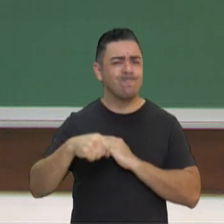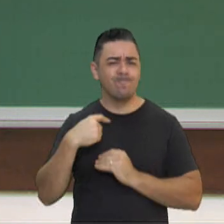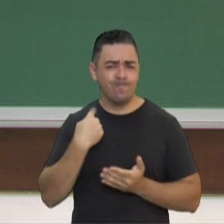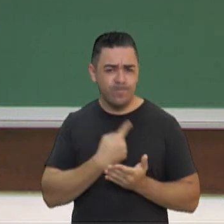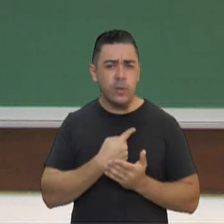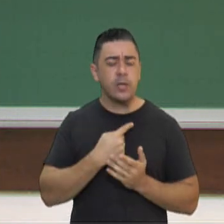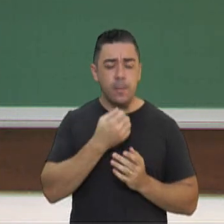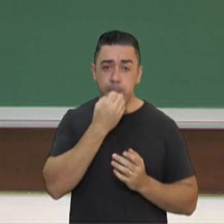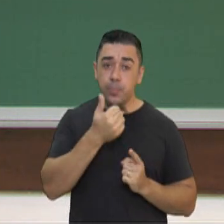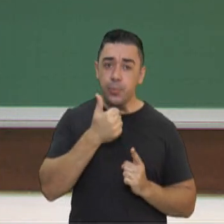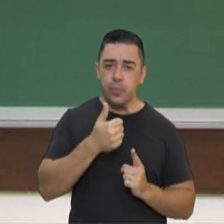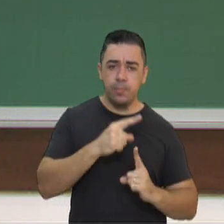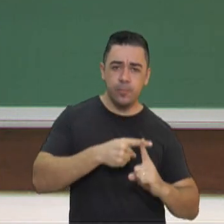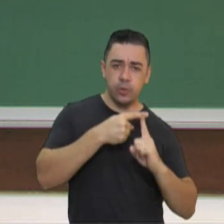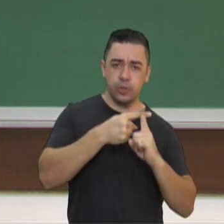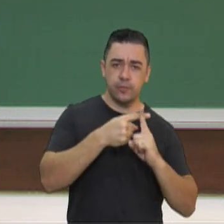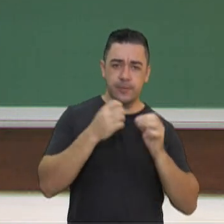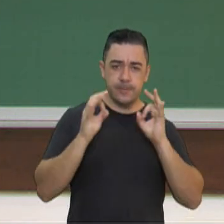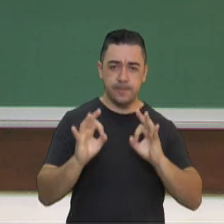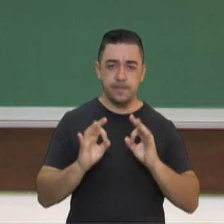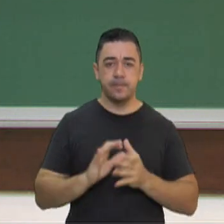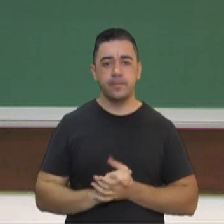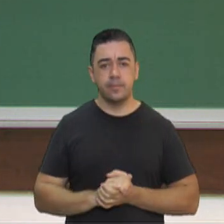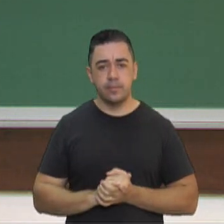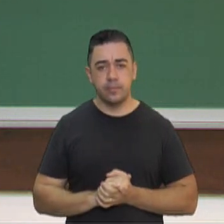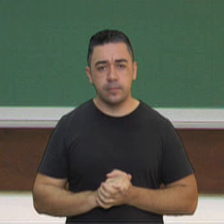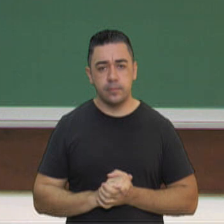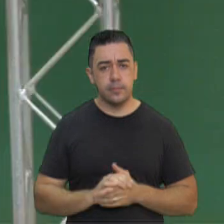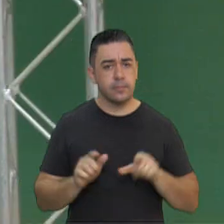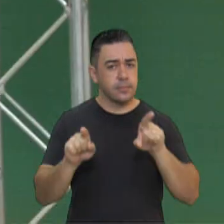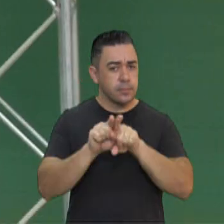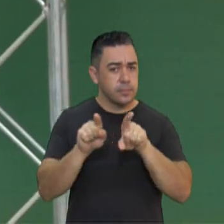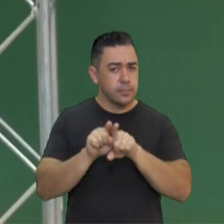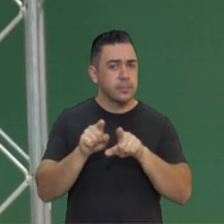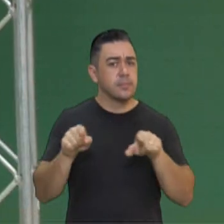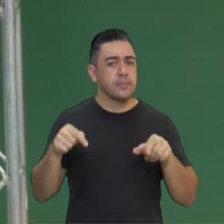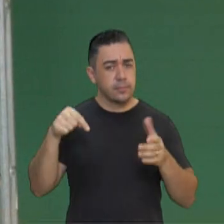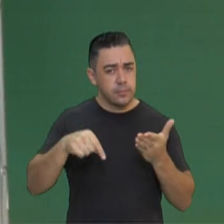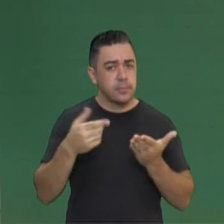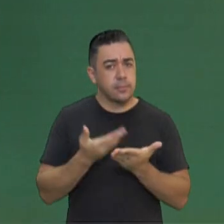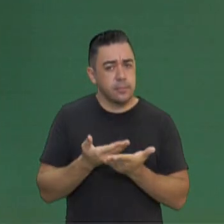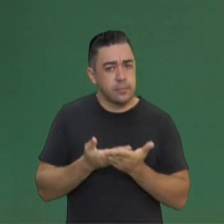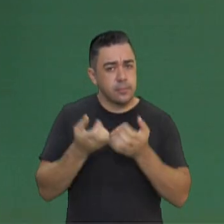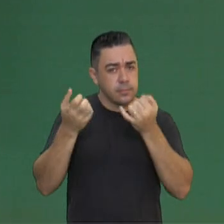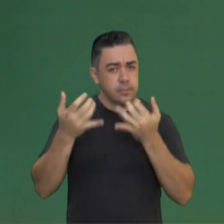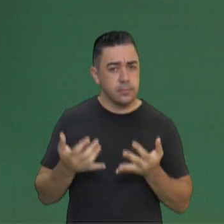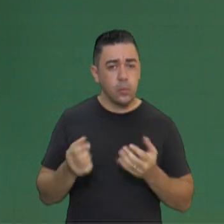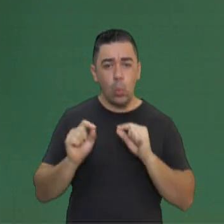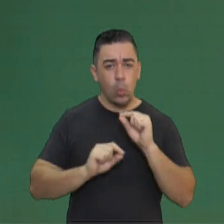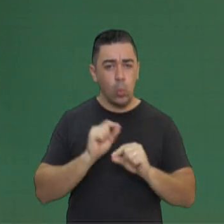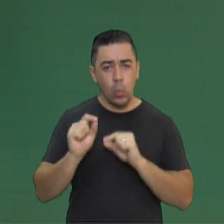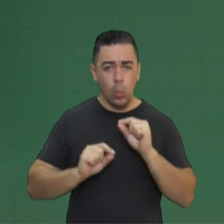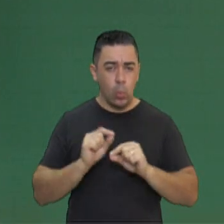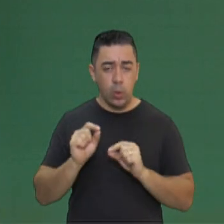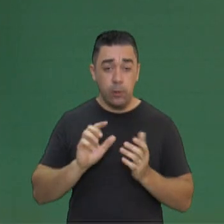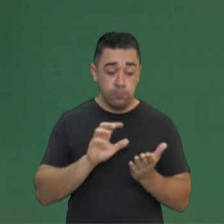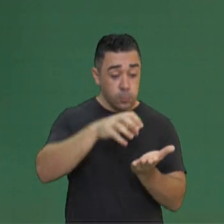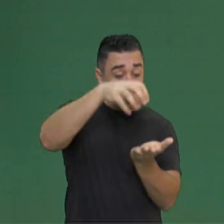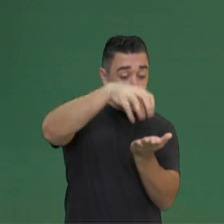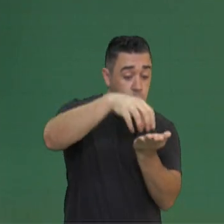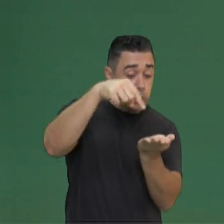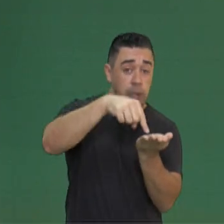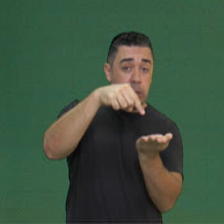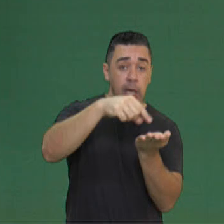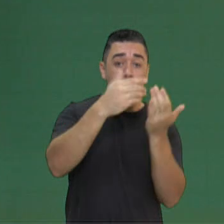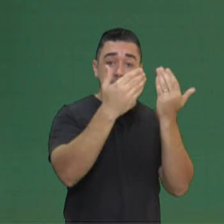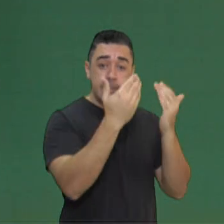forma positiva, certo? Nós falamos nessa aula também sobre as estações meteorológicas.